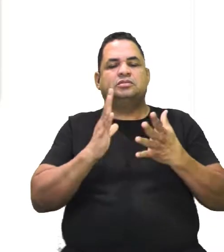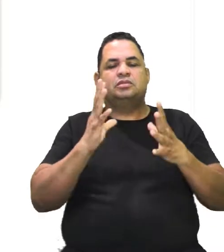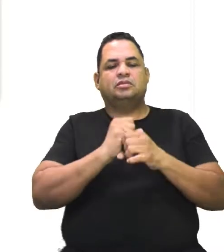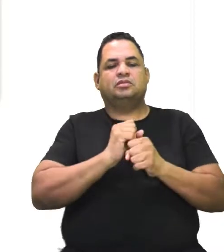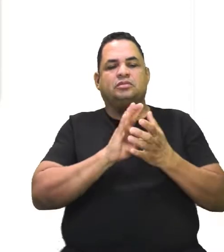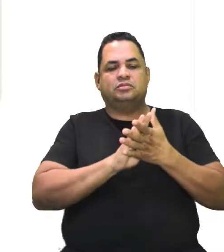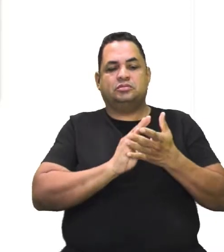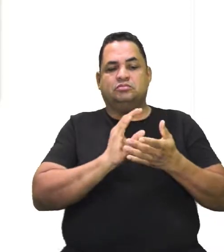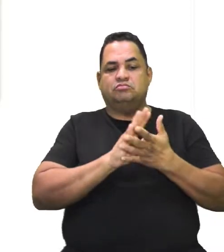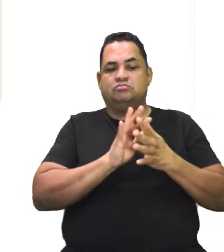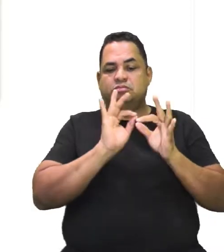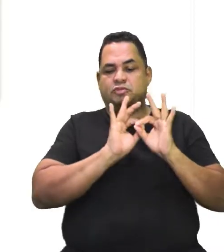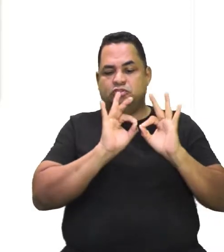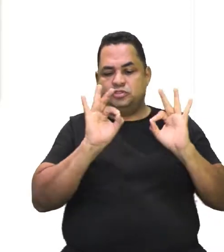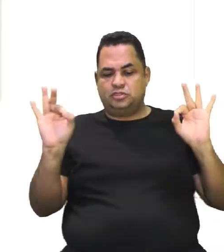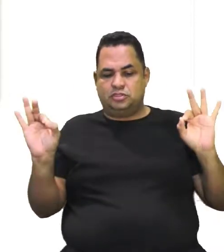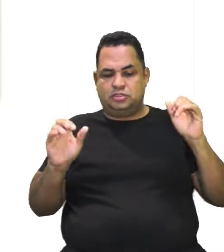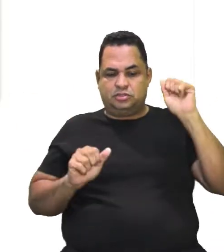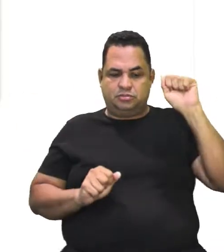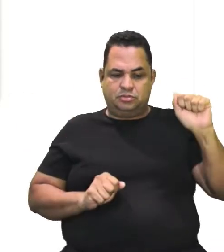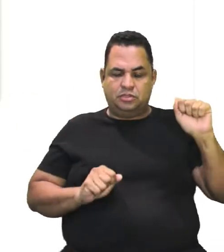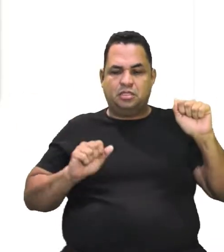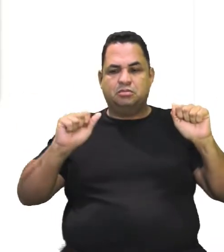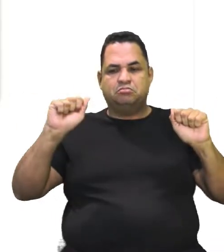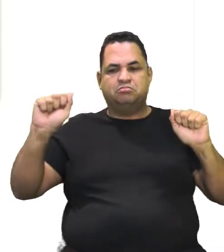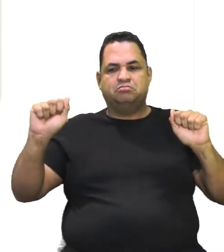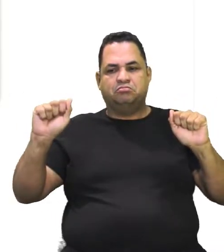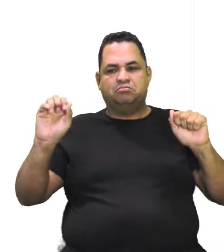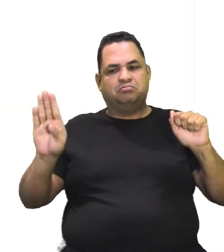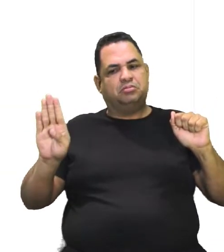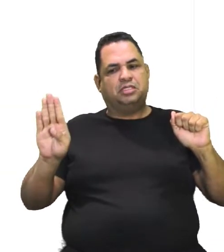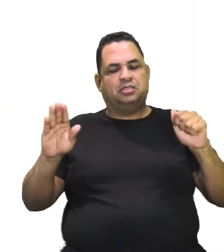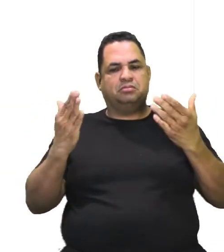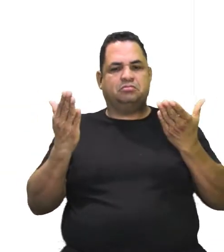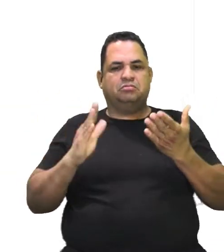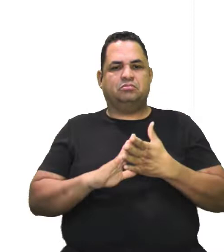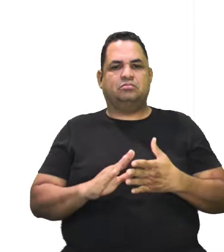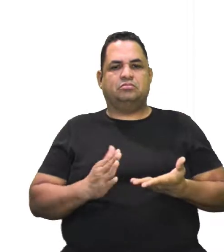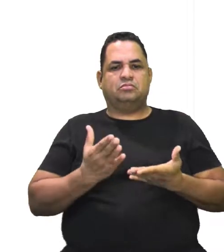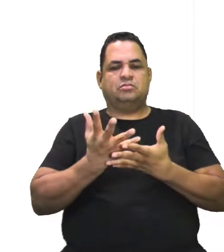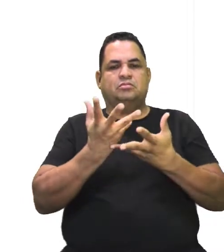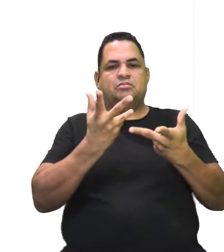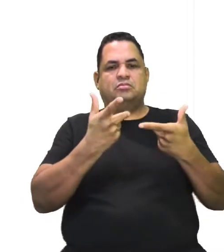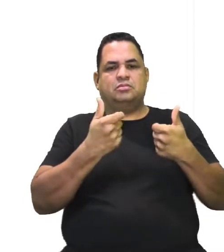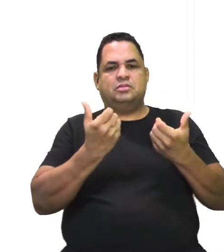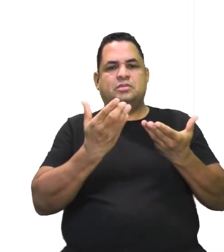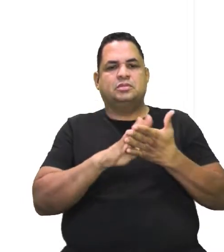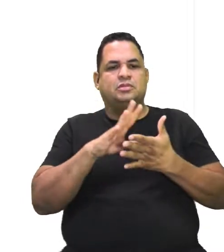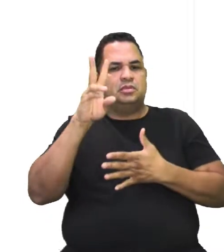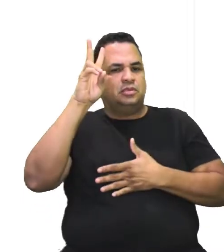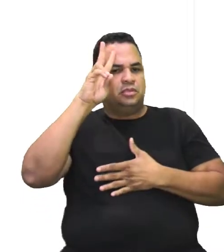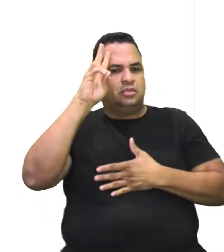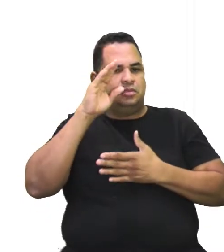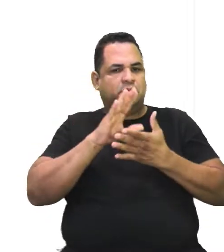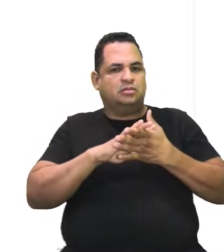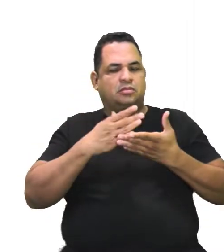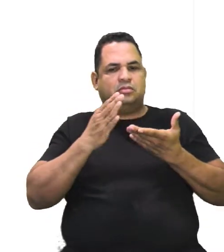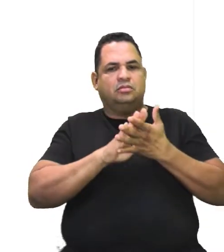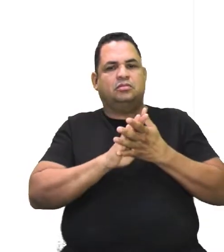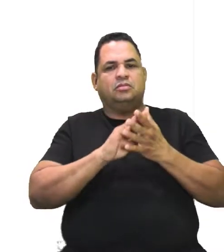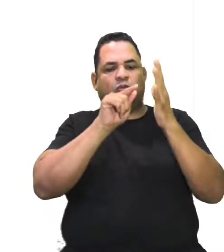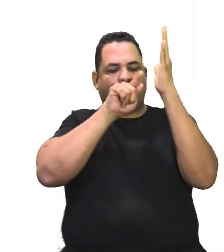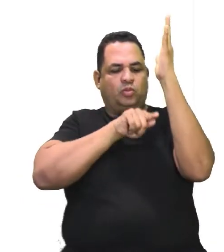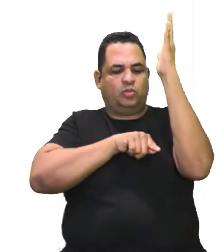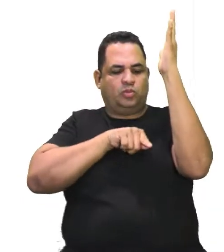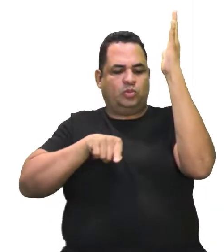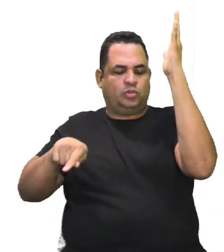distância entre dois pontos. Então vamos às habilidades da aula de hoje. Vamos lá. Recordar o plano